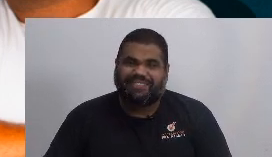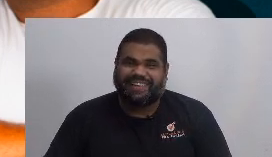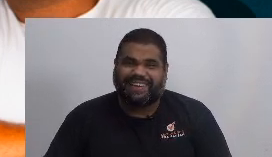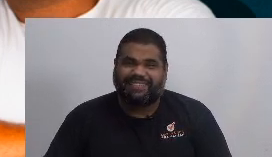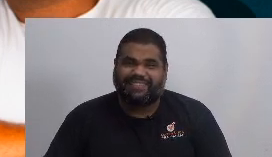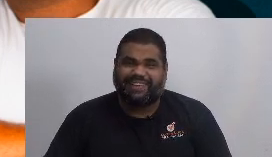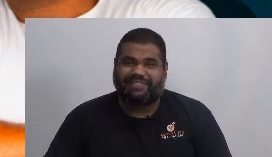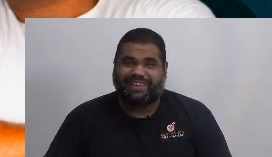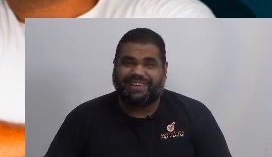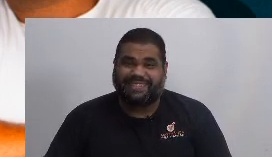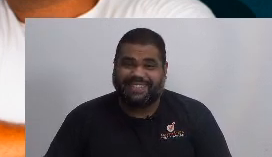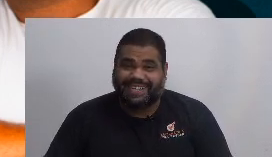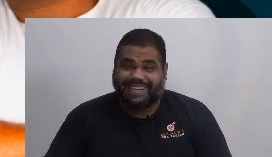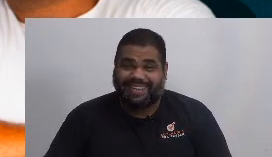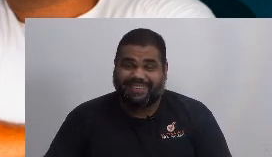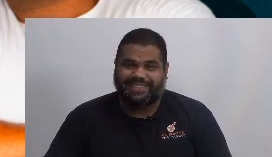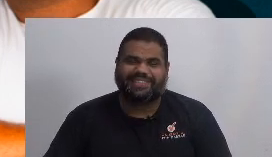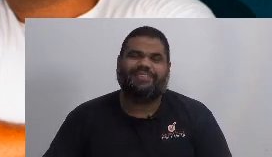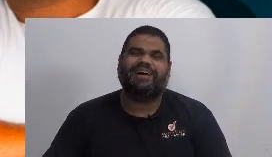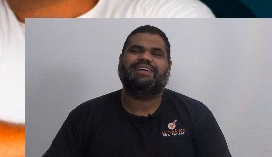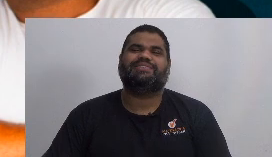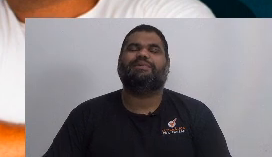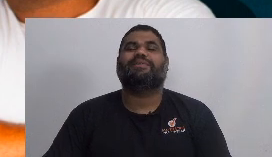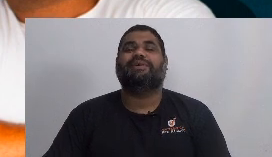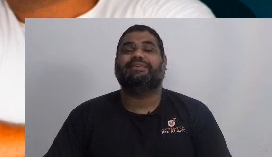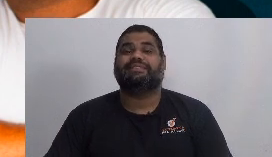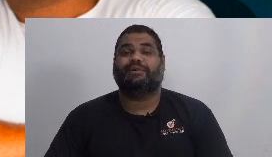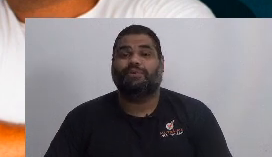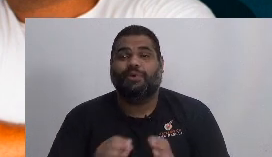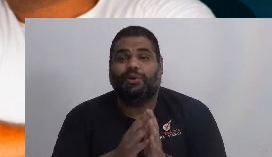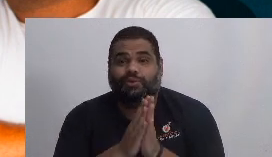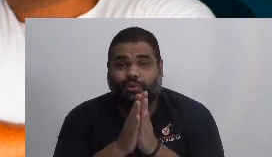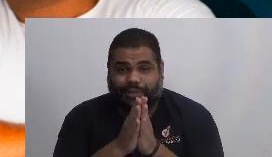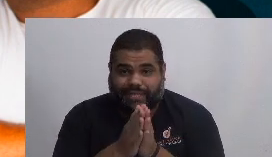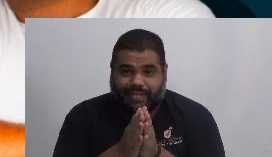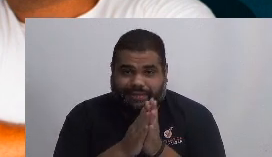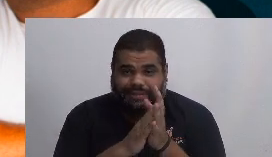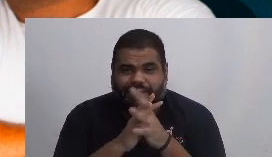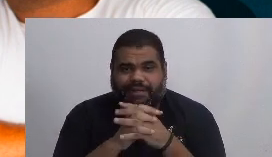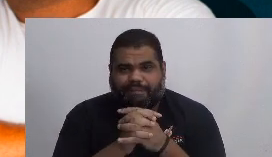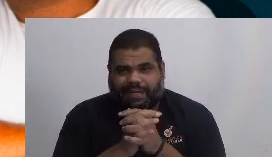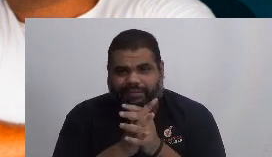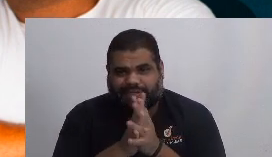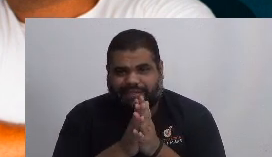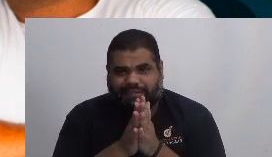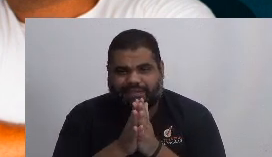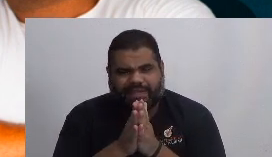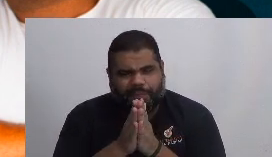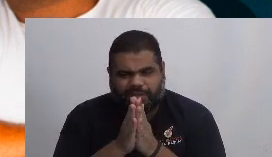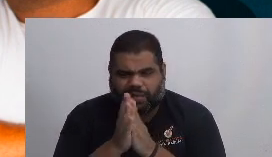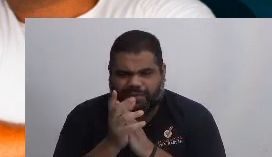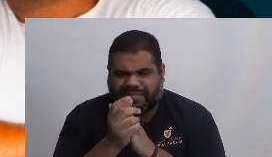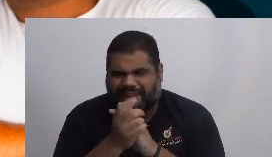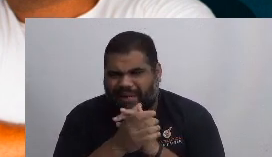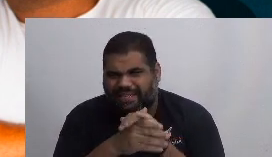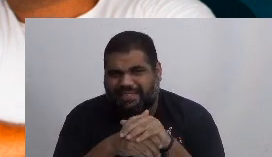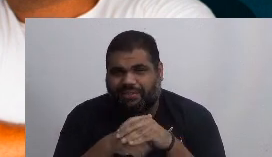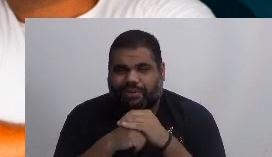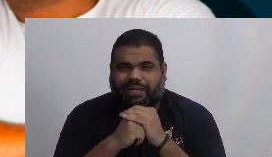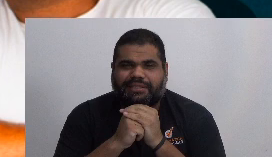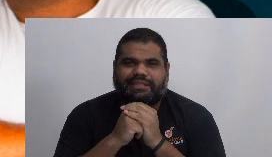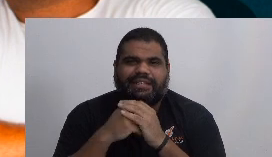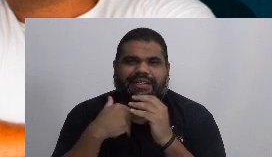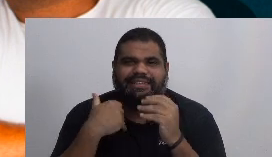Fala família MPP, chegamos com mais uma correção do quiz para você. Então pessoal, sem